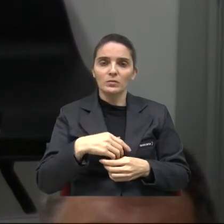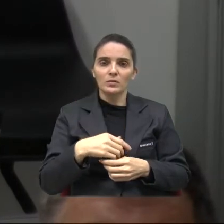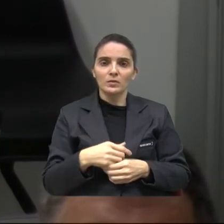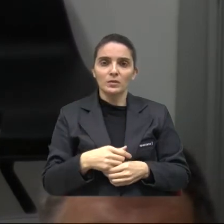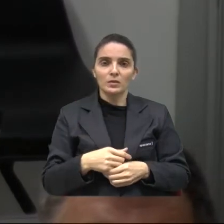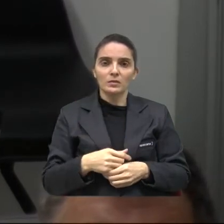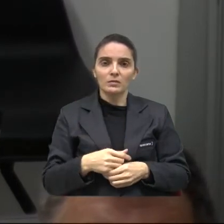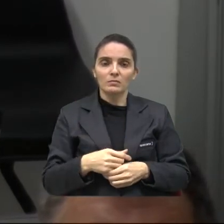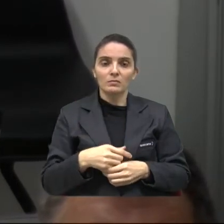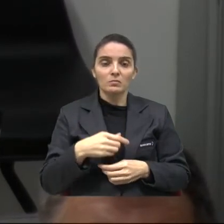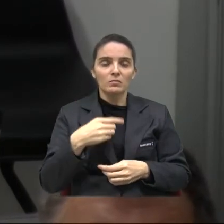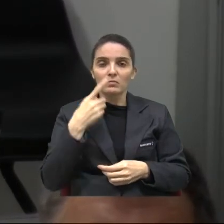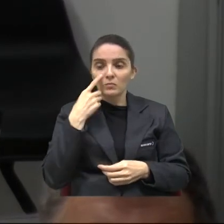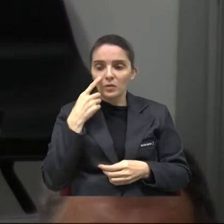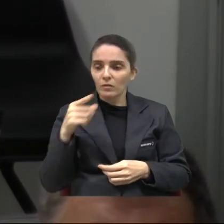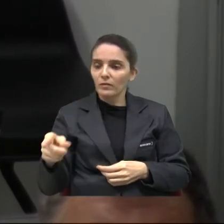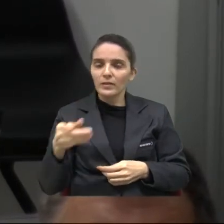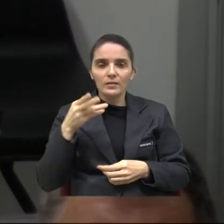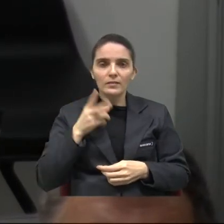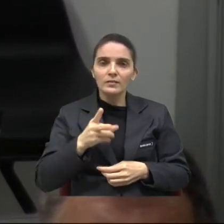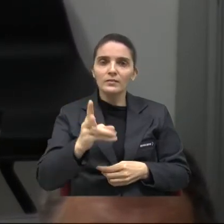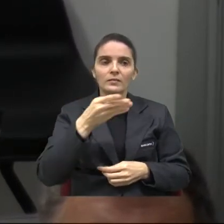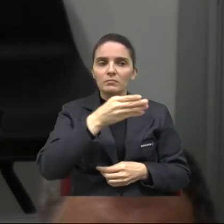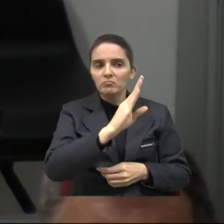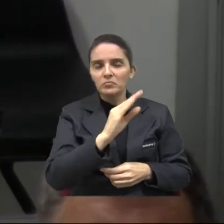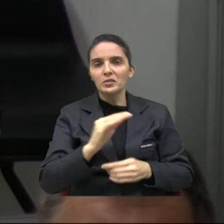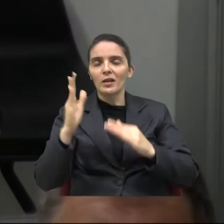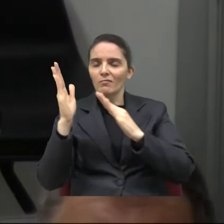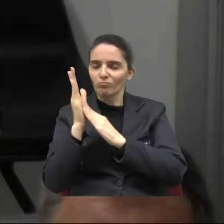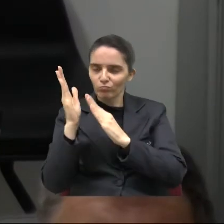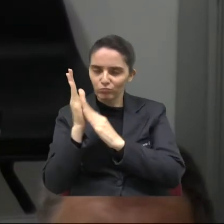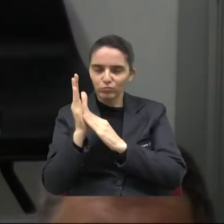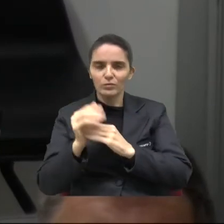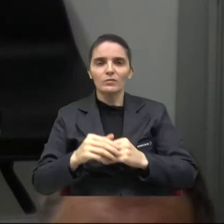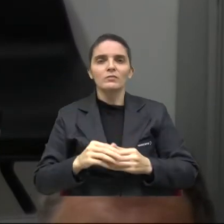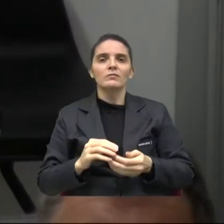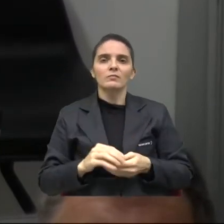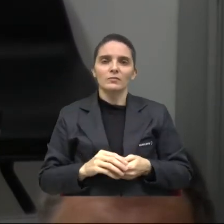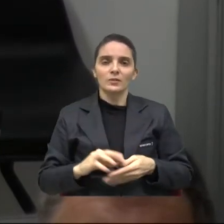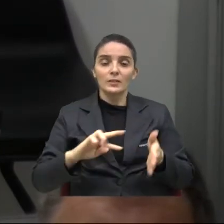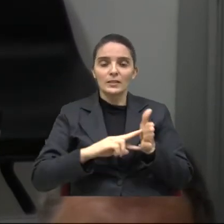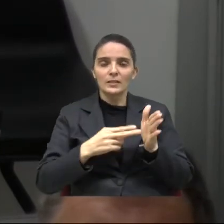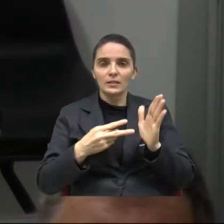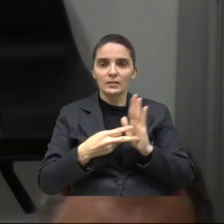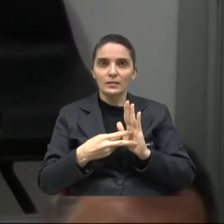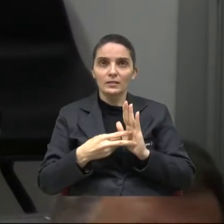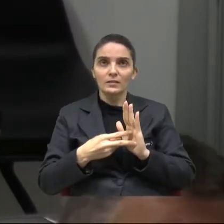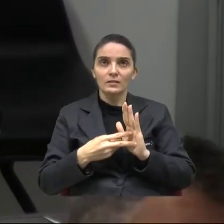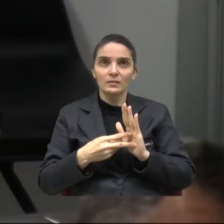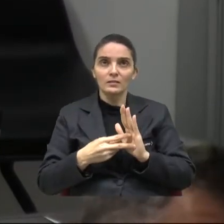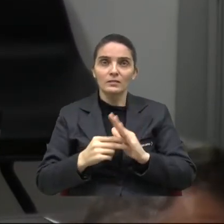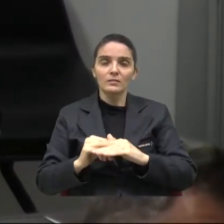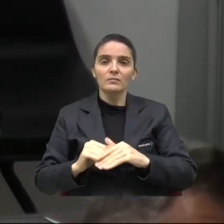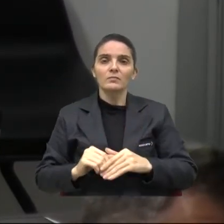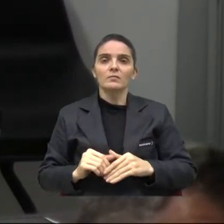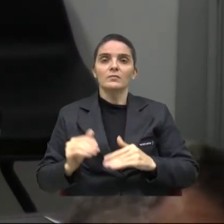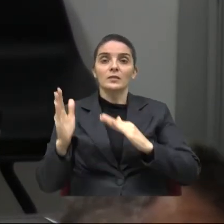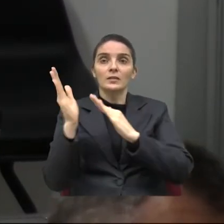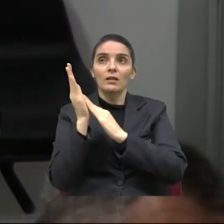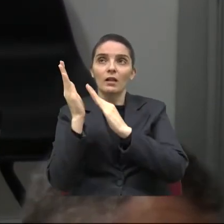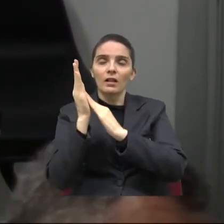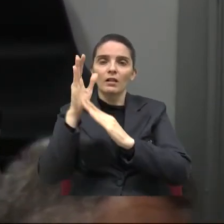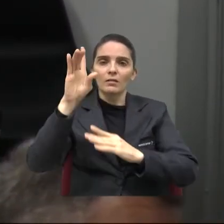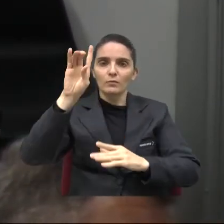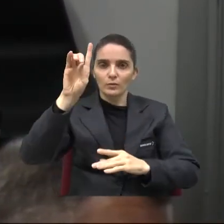Né, Cris? Foi por isso que nós celebramos a Deus naquele momento. Foi você que puxou, Cris, ainda, porque você sabia que se